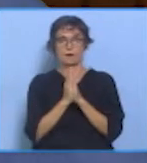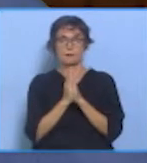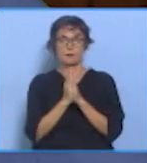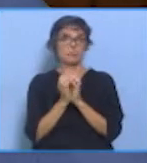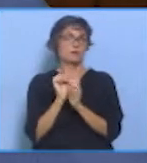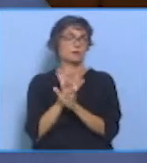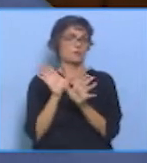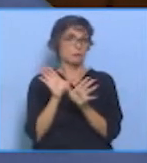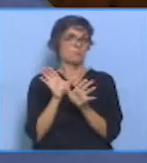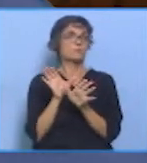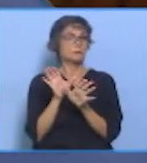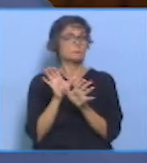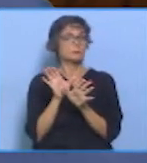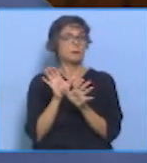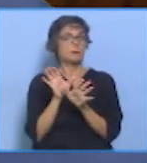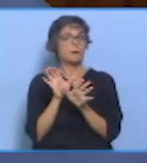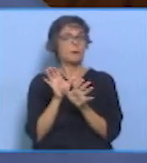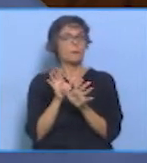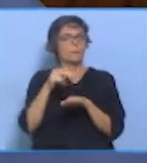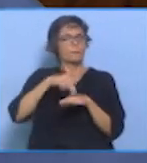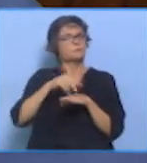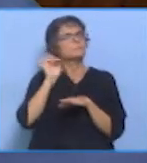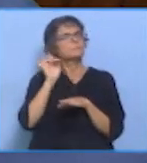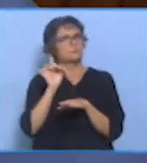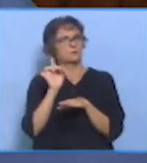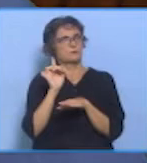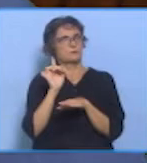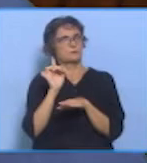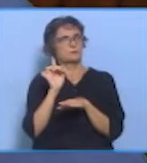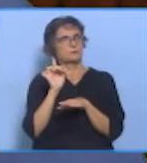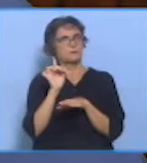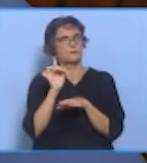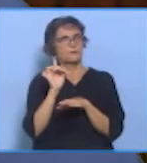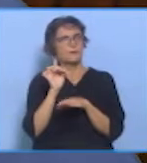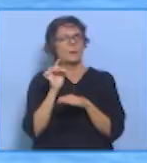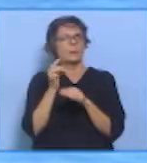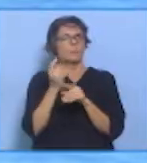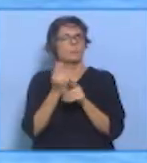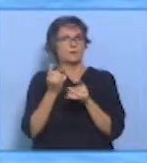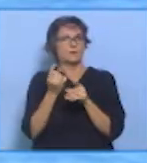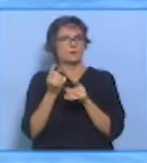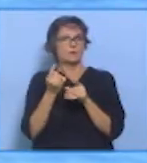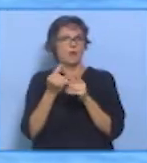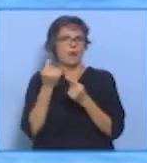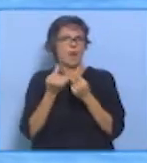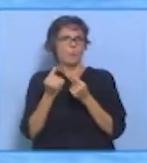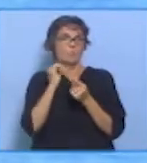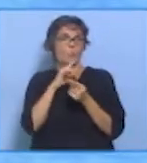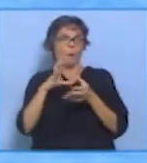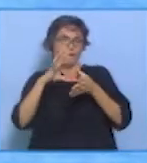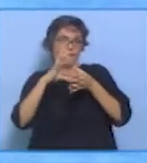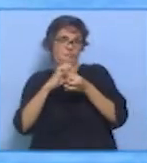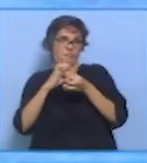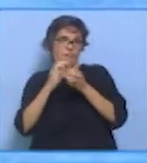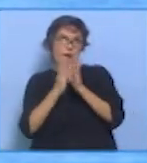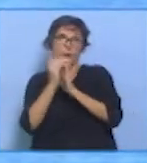papel extremamente importante, que é a parte exterior, se quisermos assim, daquilo que é a nossa unidade e a nossa união à pessoa de